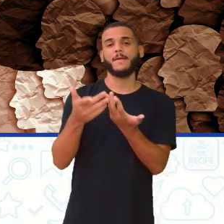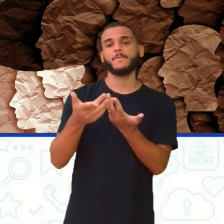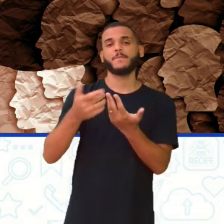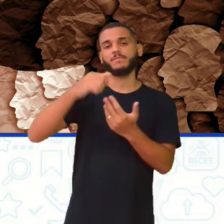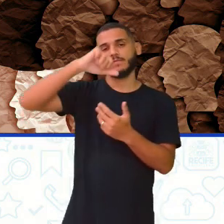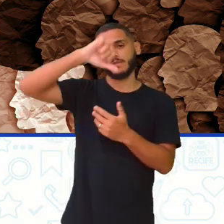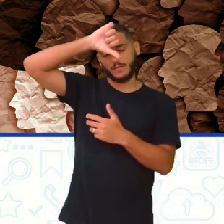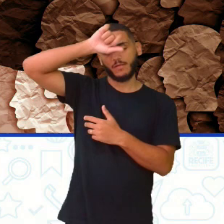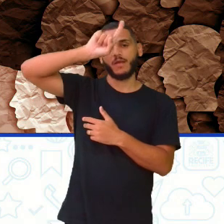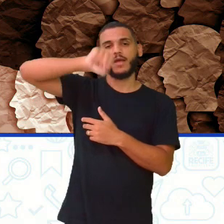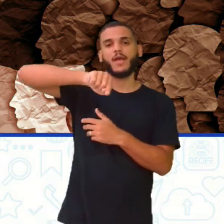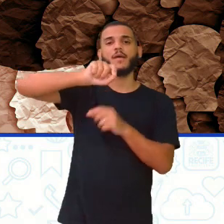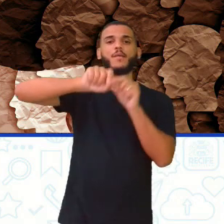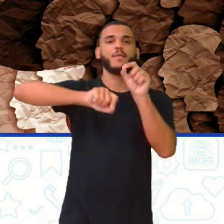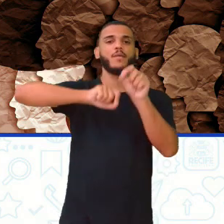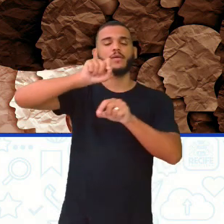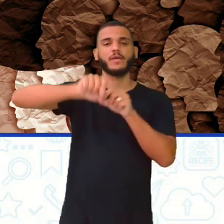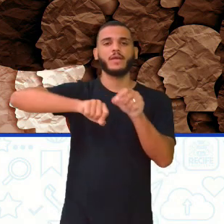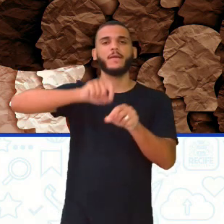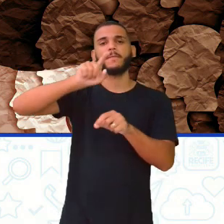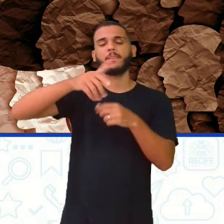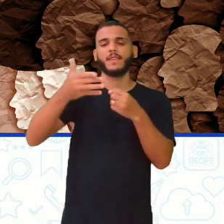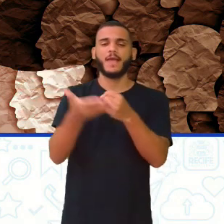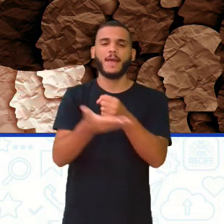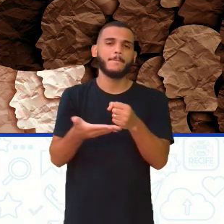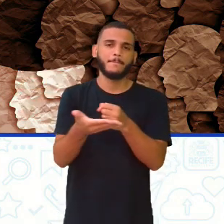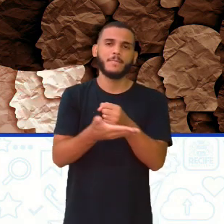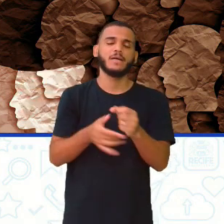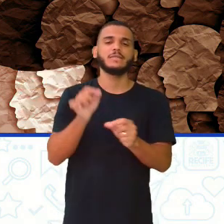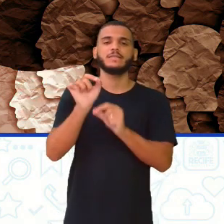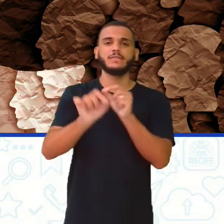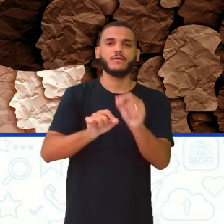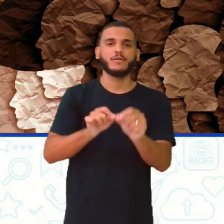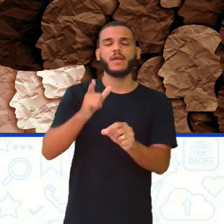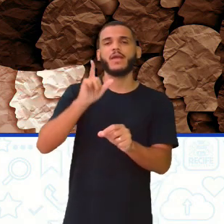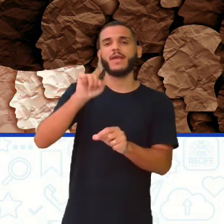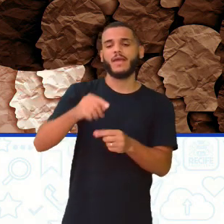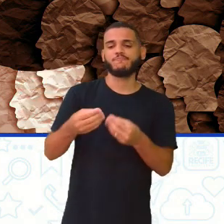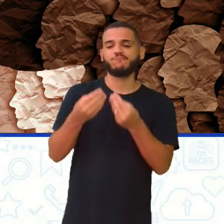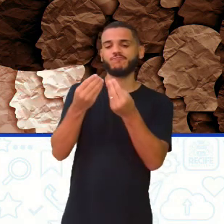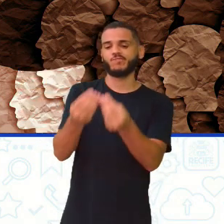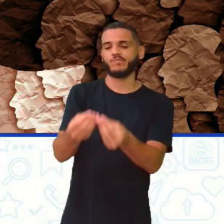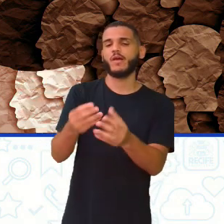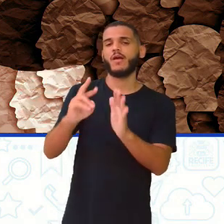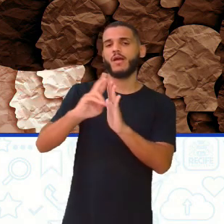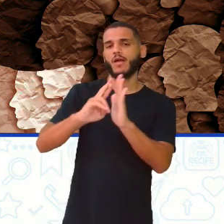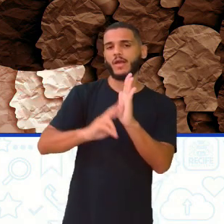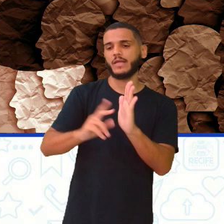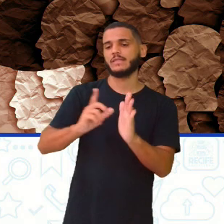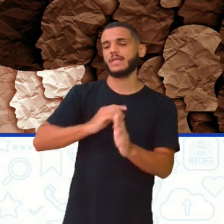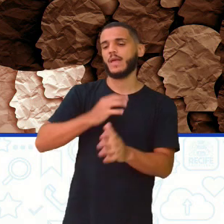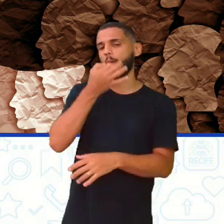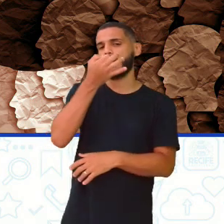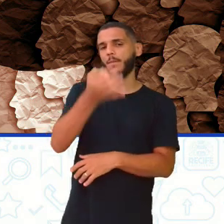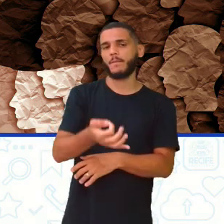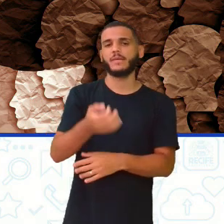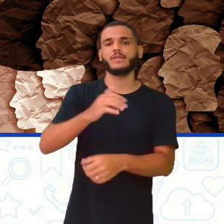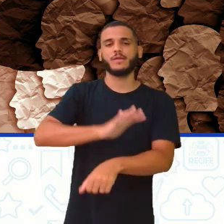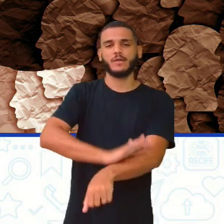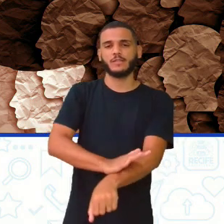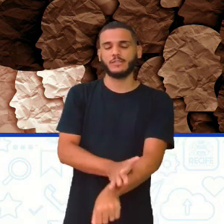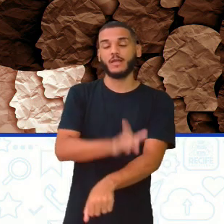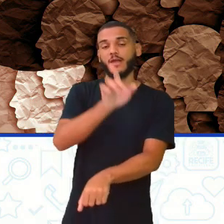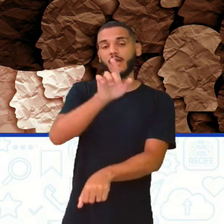estereótipos estes que fundamentam, né, que dão justificativa a discursos racistas,